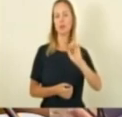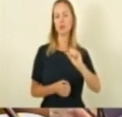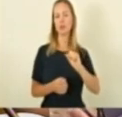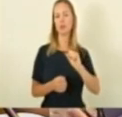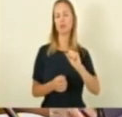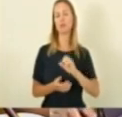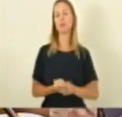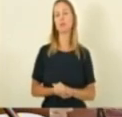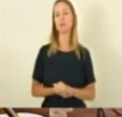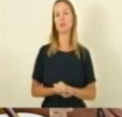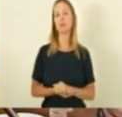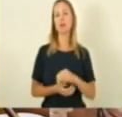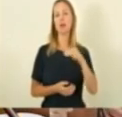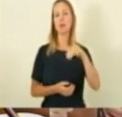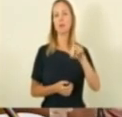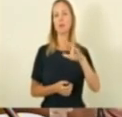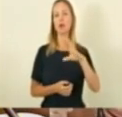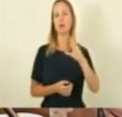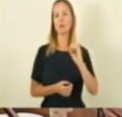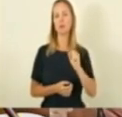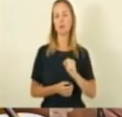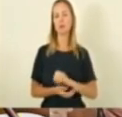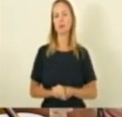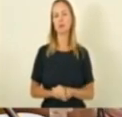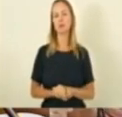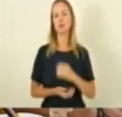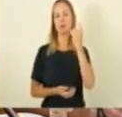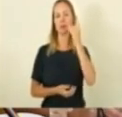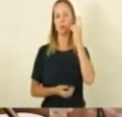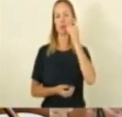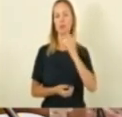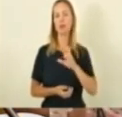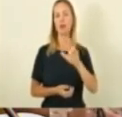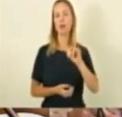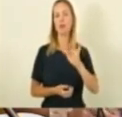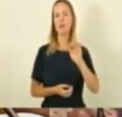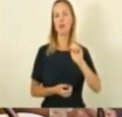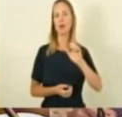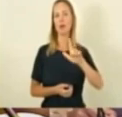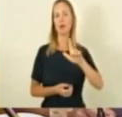relator, deputado Marco Garcia. Com o relator, deputado Dr. Rafael Favato.